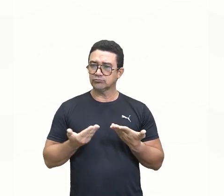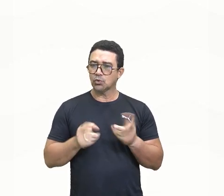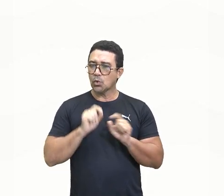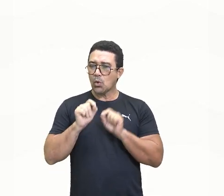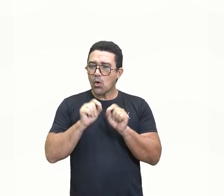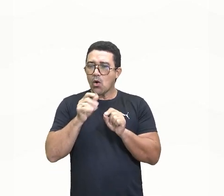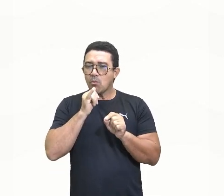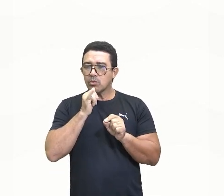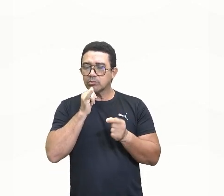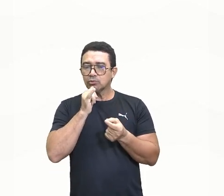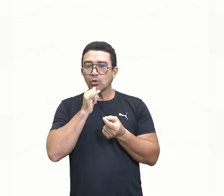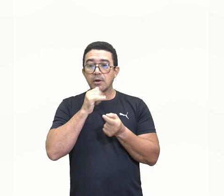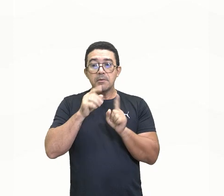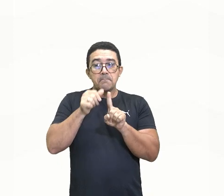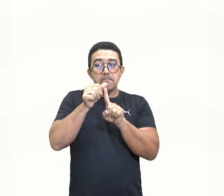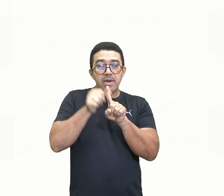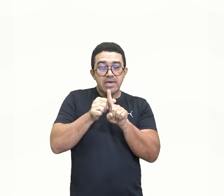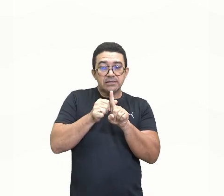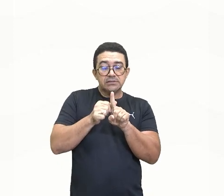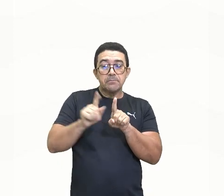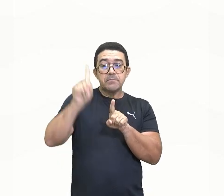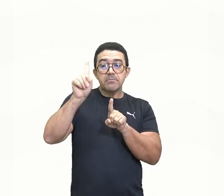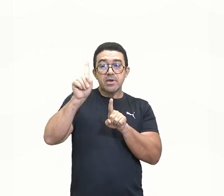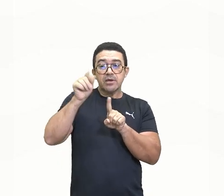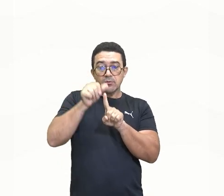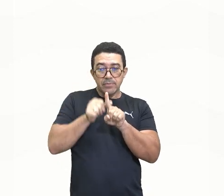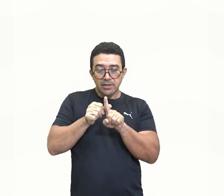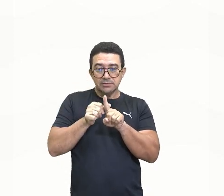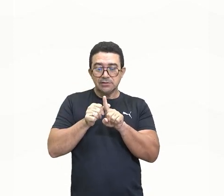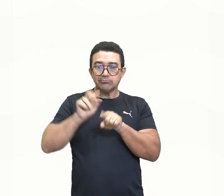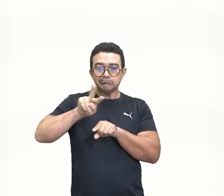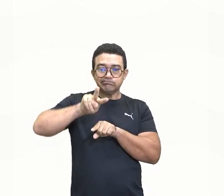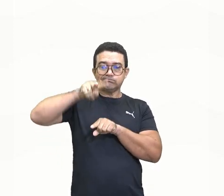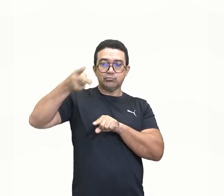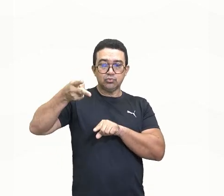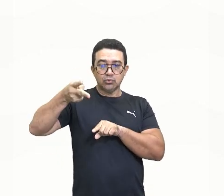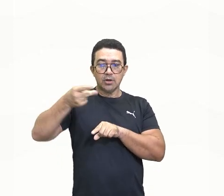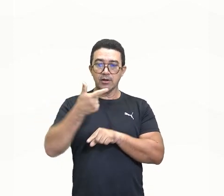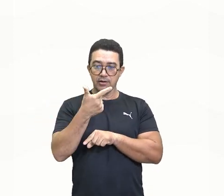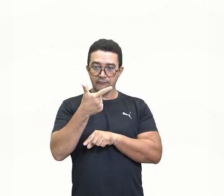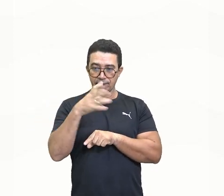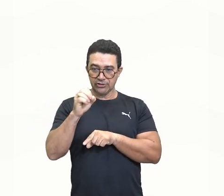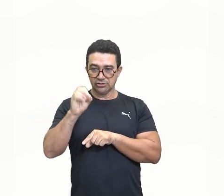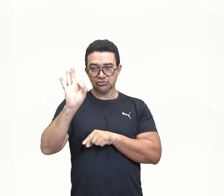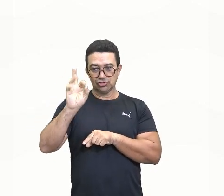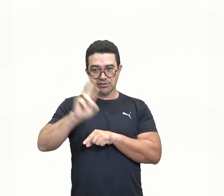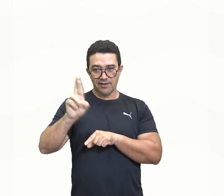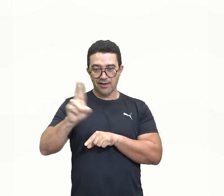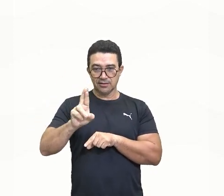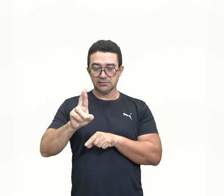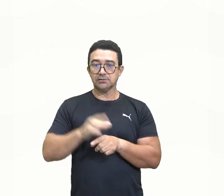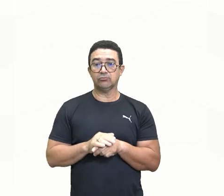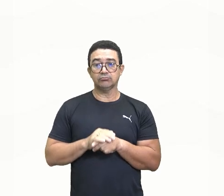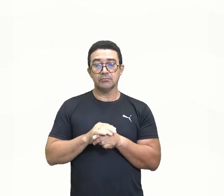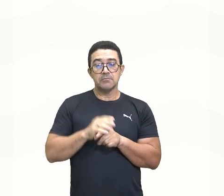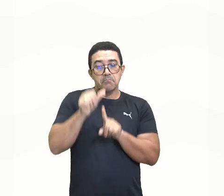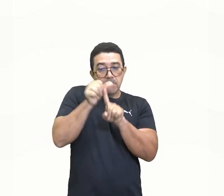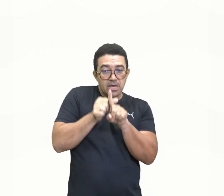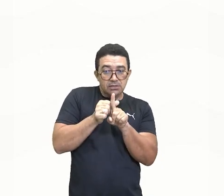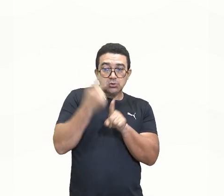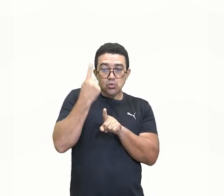na prática? No primeiro mês, já que vai aumentar R$20, então no primeiro mês você terá 1.020 na